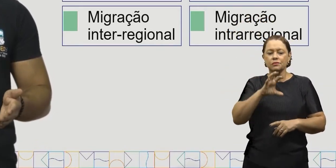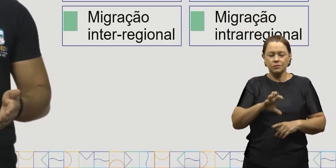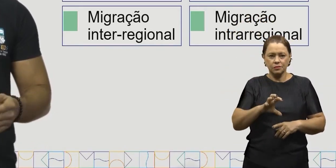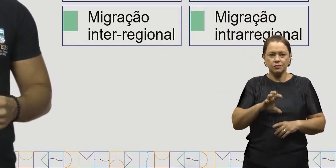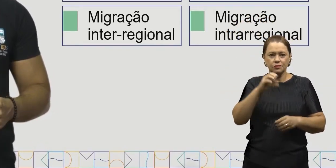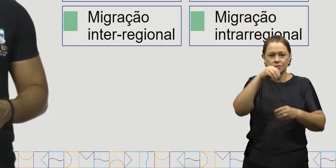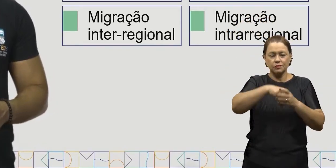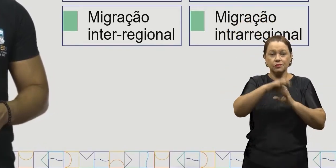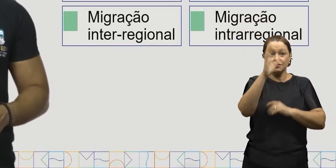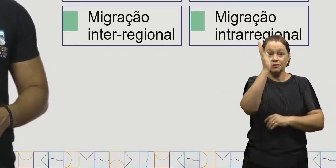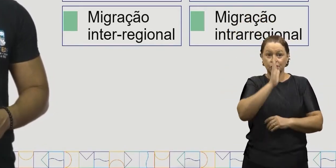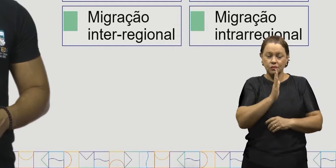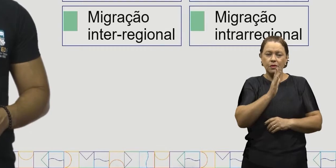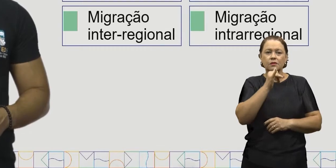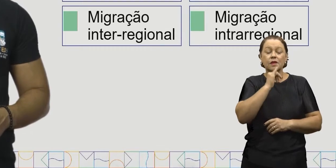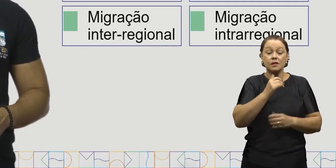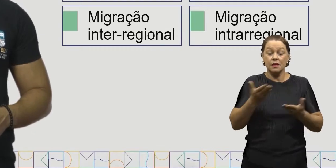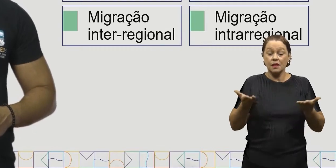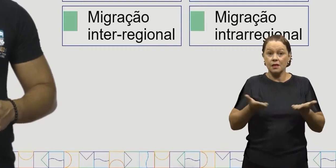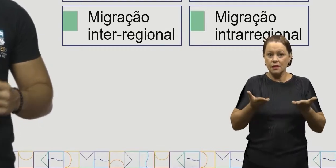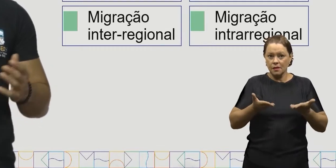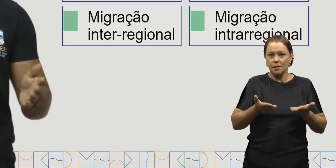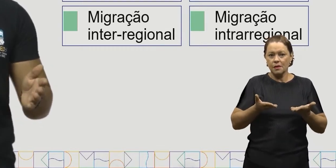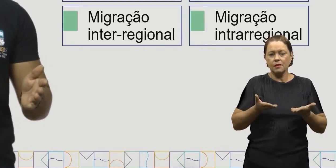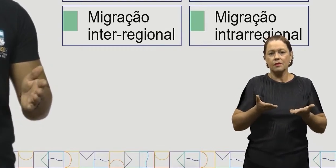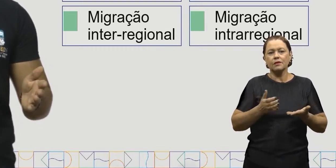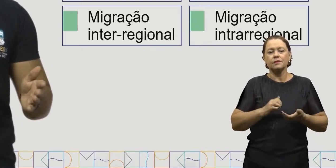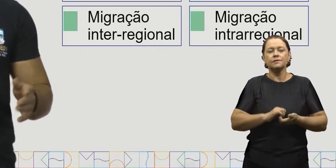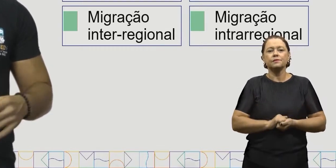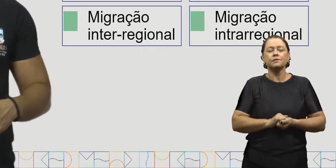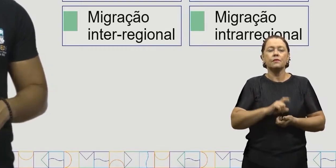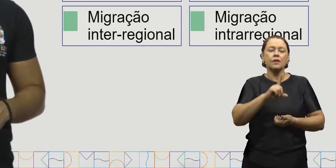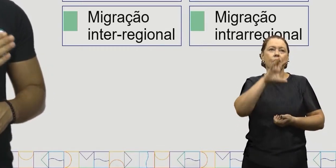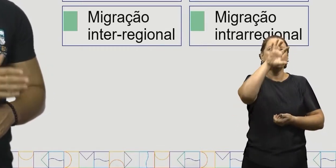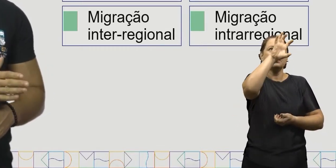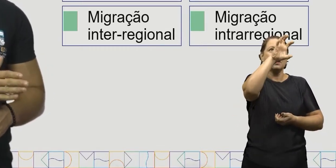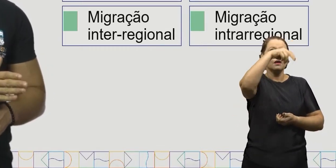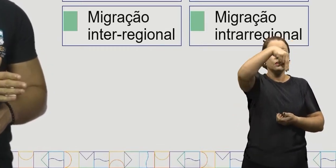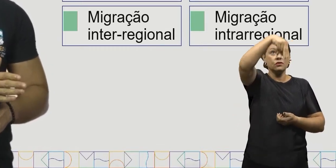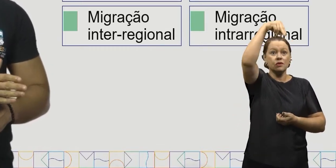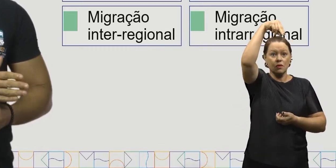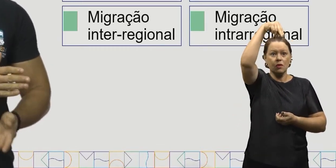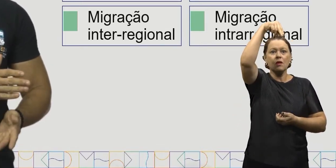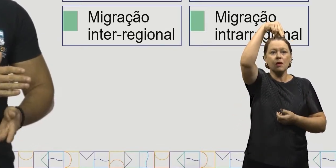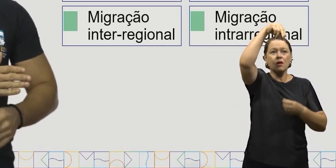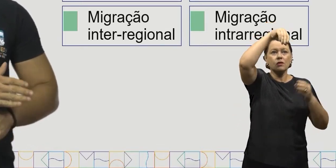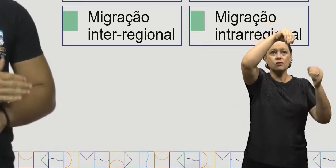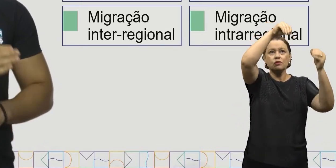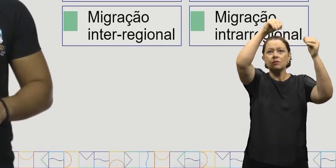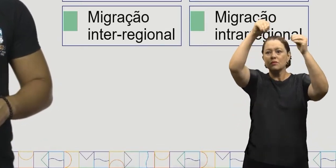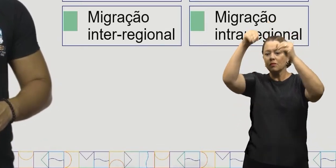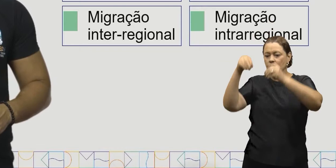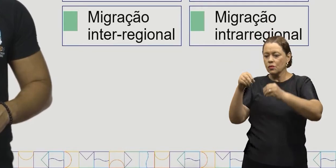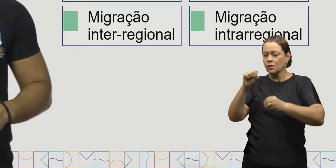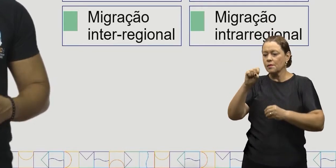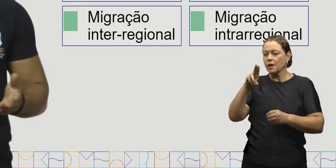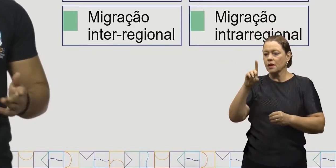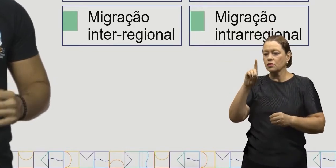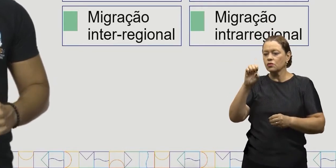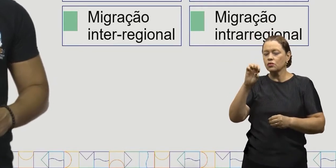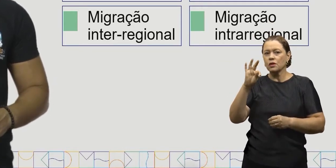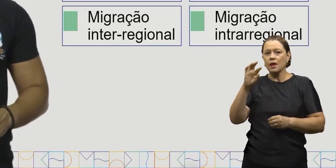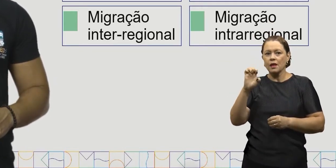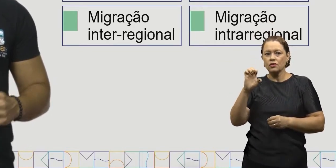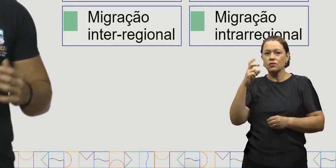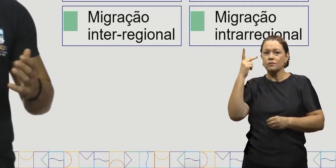país, como nesse exemplo que eu acabei de falar, da migração interna. Da região norte, por exemplo, do Amazonas, para a região sudeste, lá em